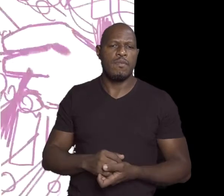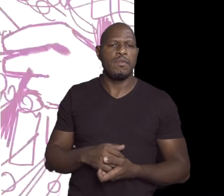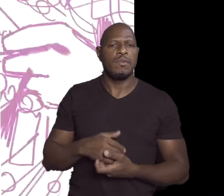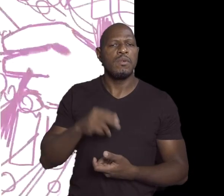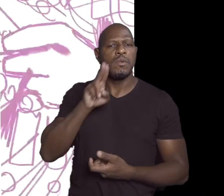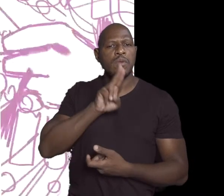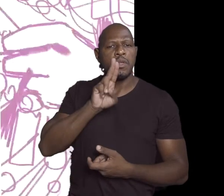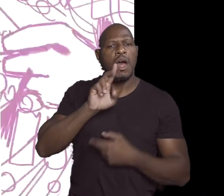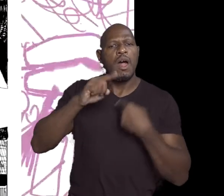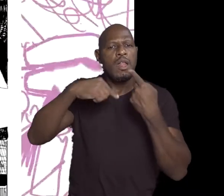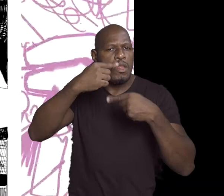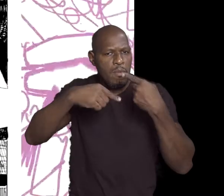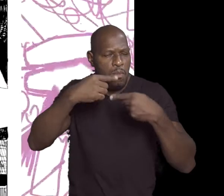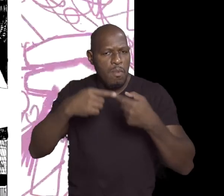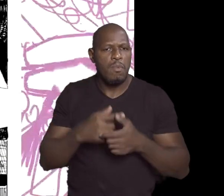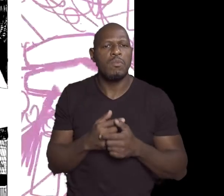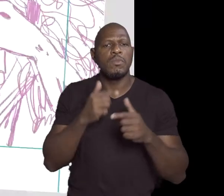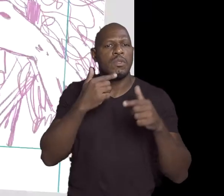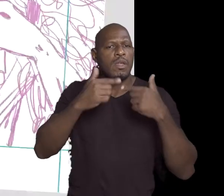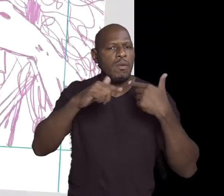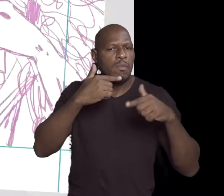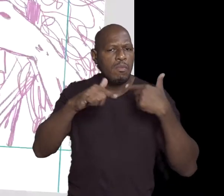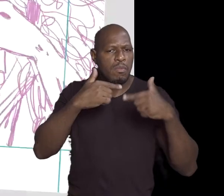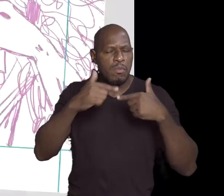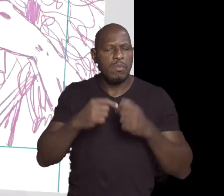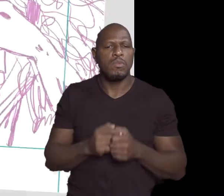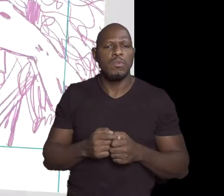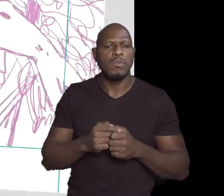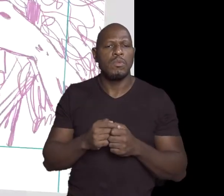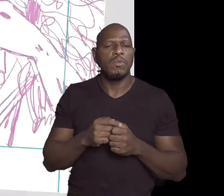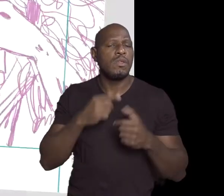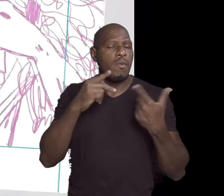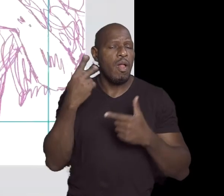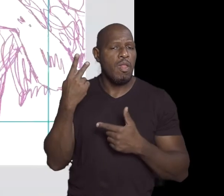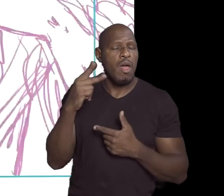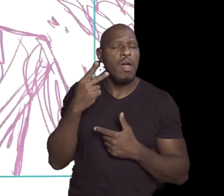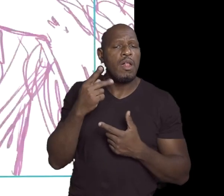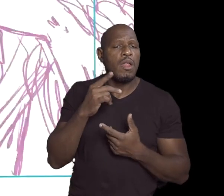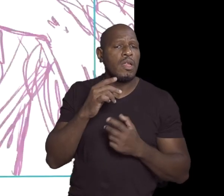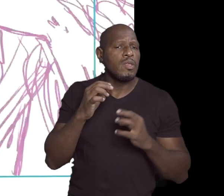usar depois no trabalho. Então o trabalho dele é todo